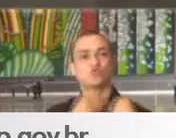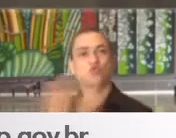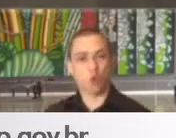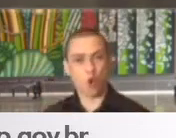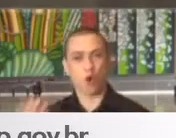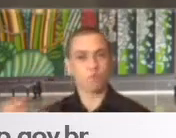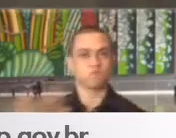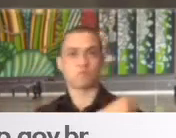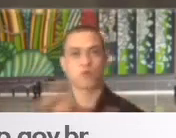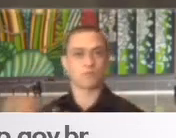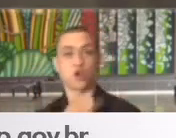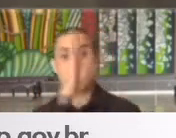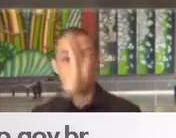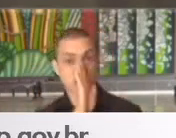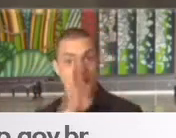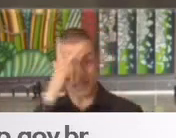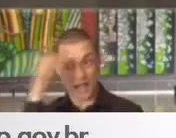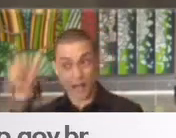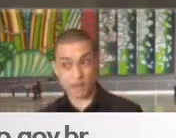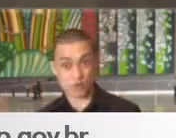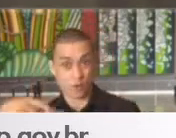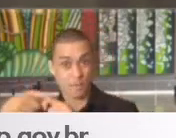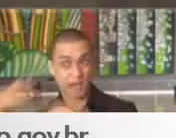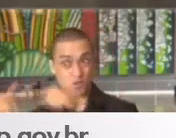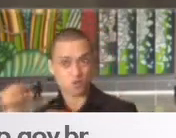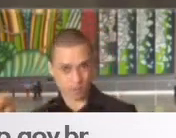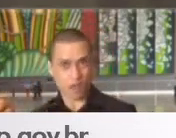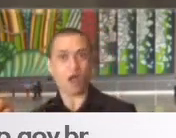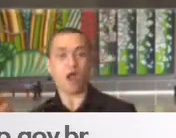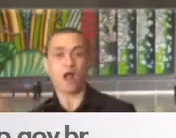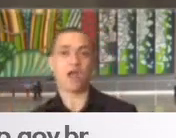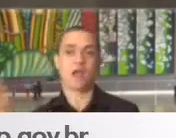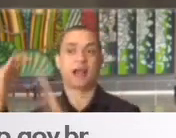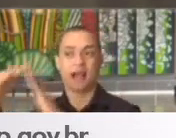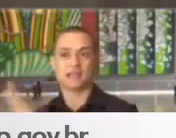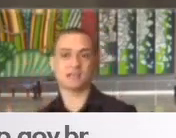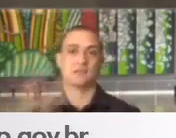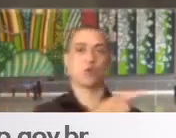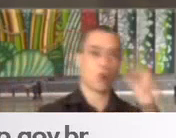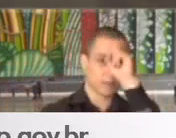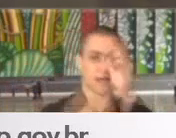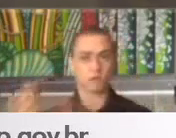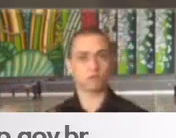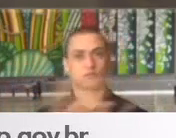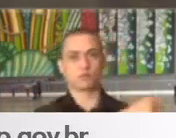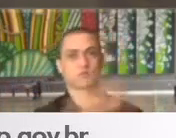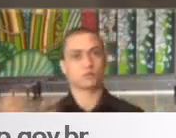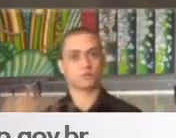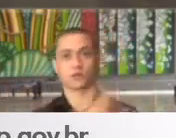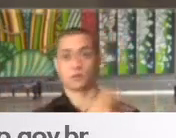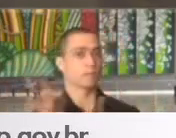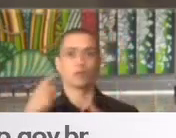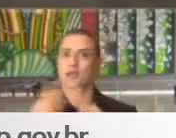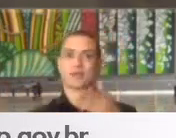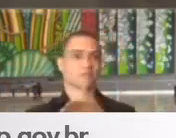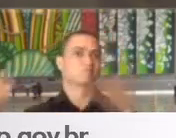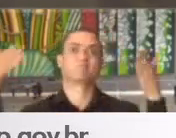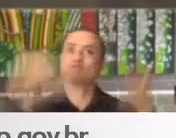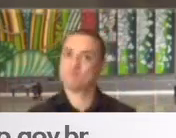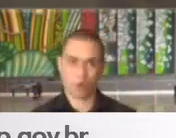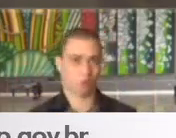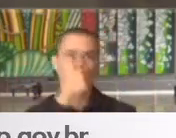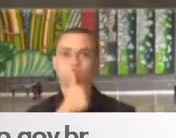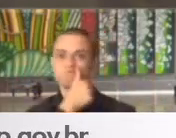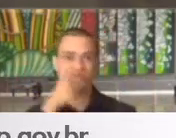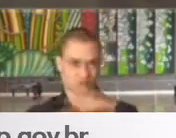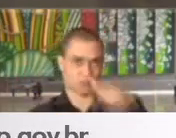facilitar muito a esses profissionais que estão se dedicando ao tema 24 horas por dia, 7 dias por